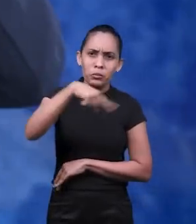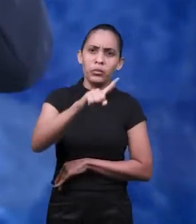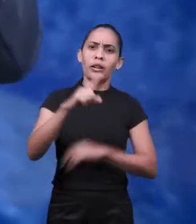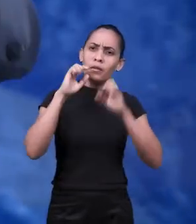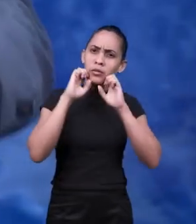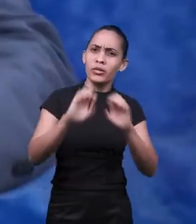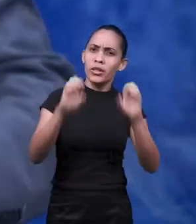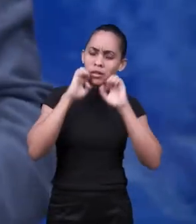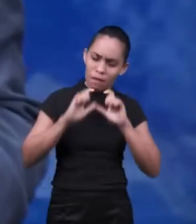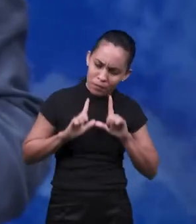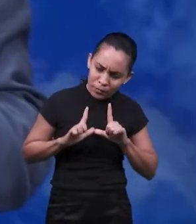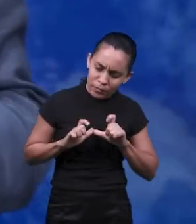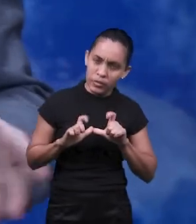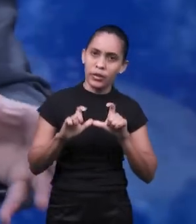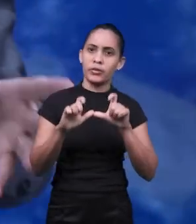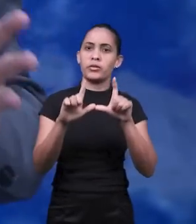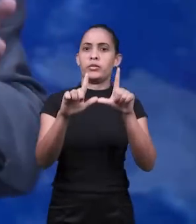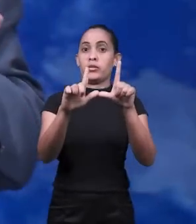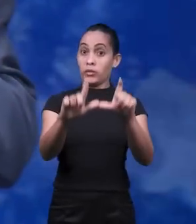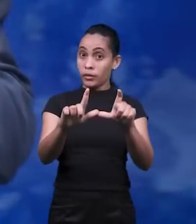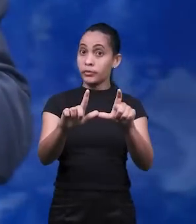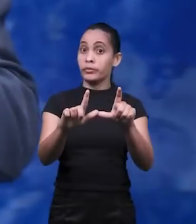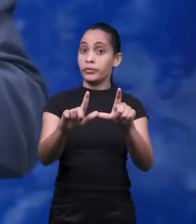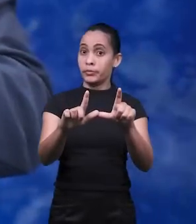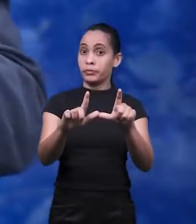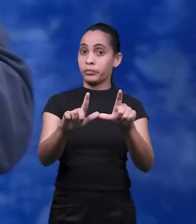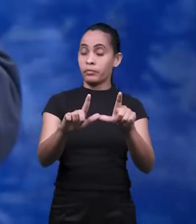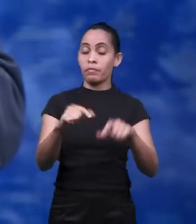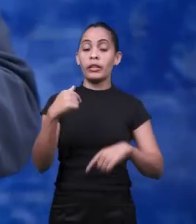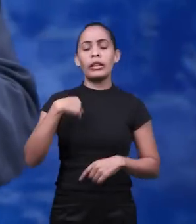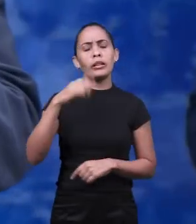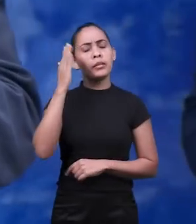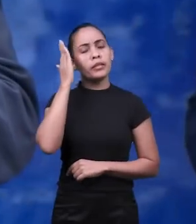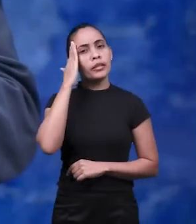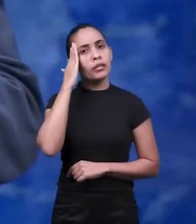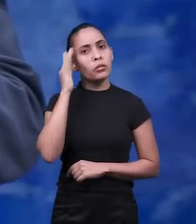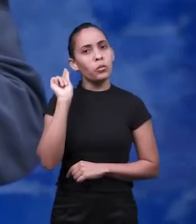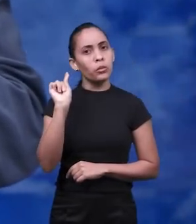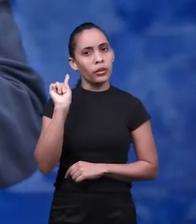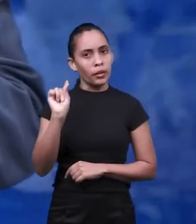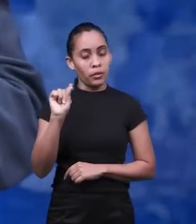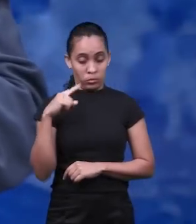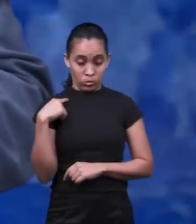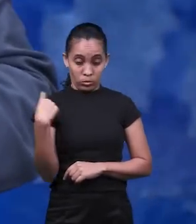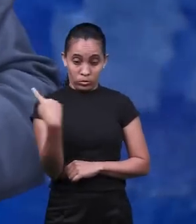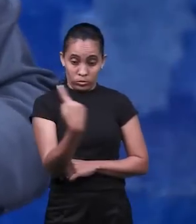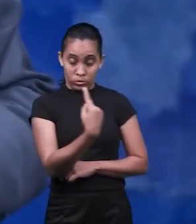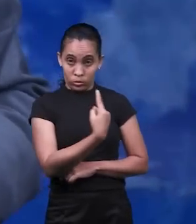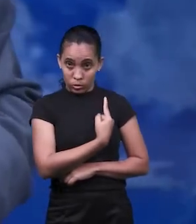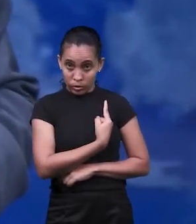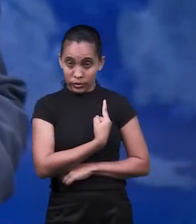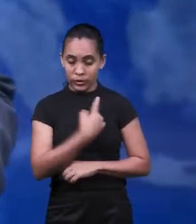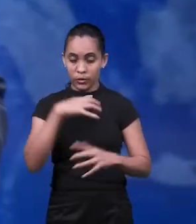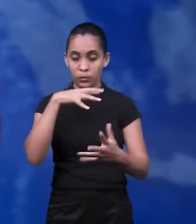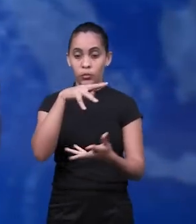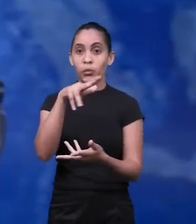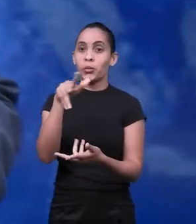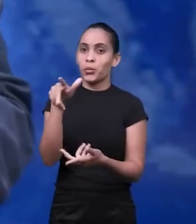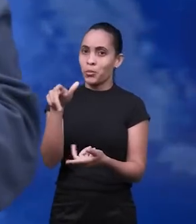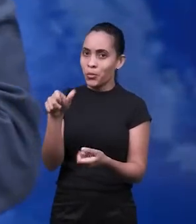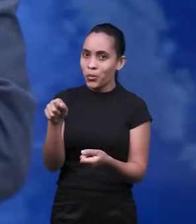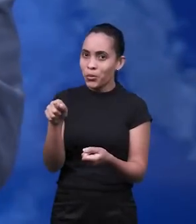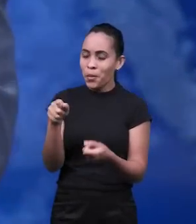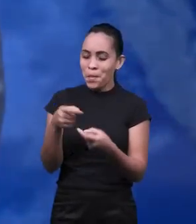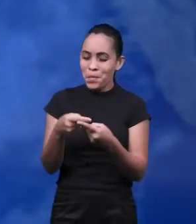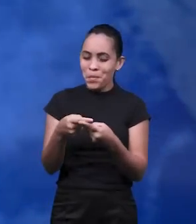para evangelizar, viajava levando a palavra e entender uma coisa: nós estamos no mundo,